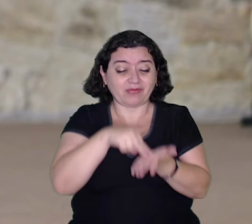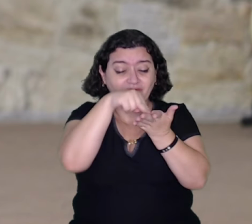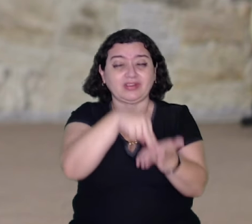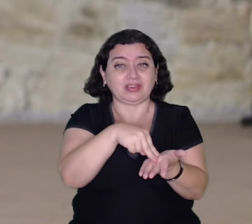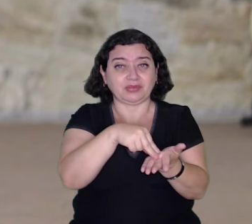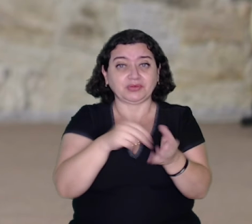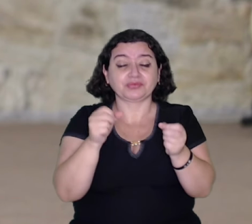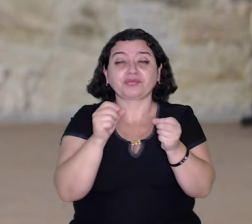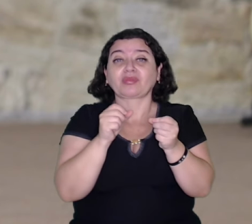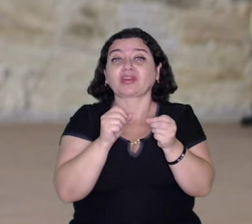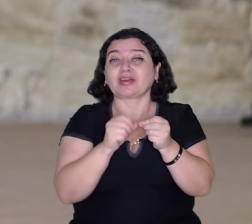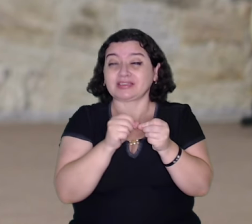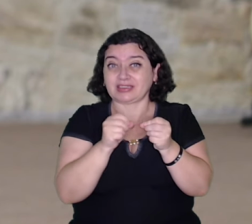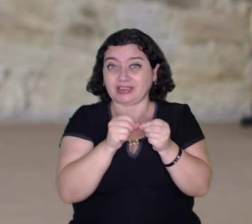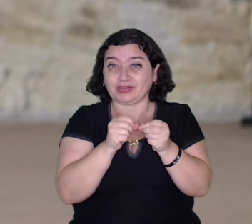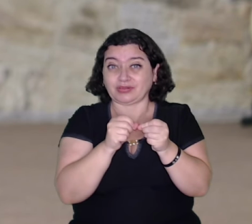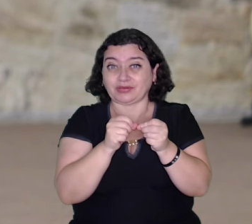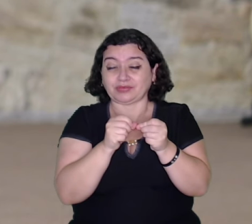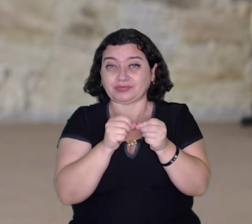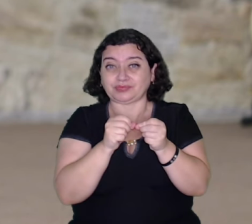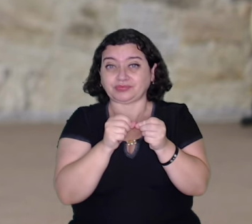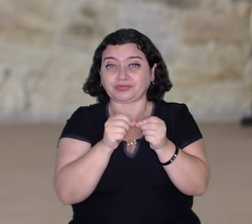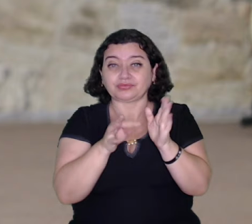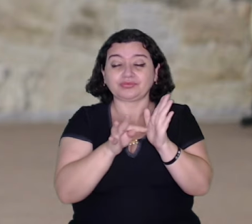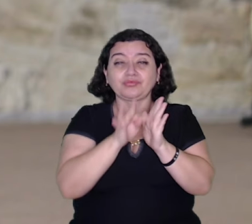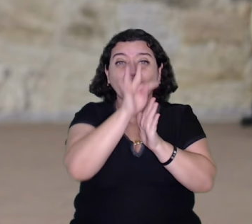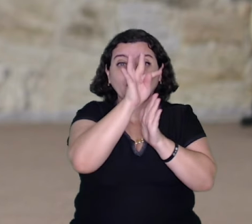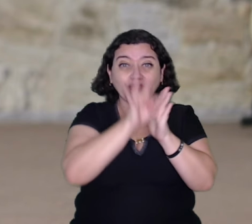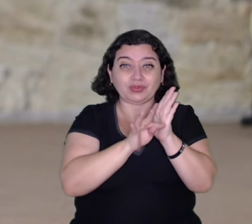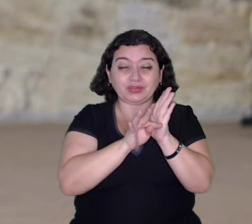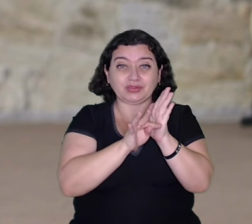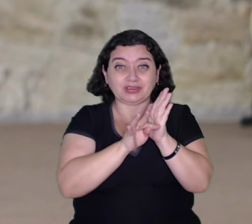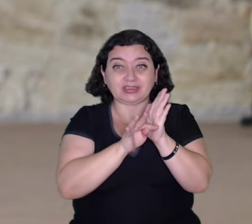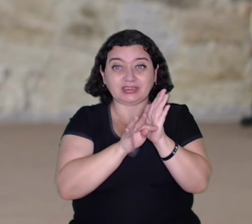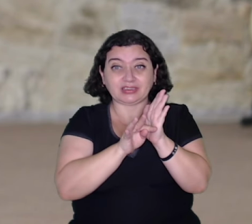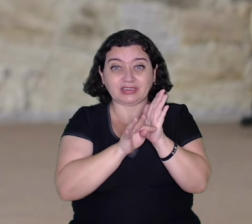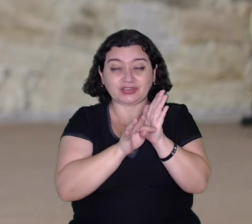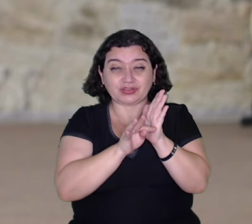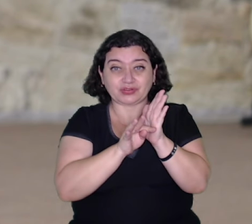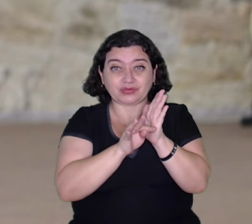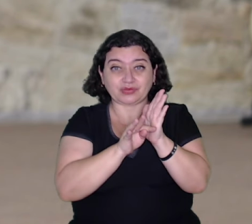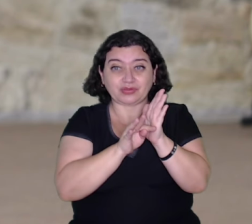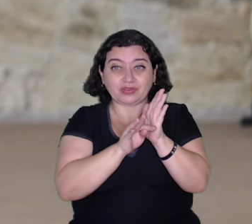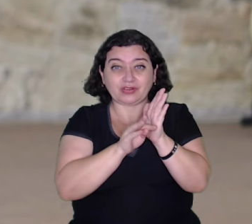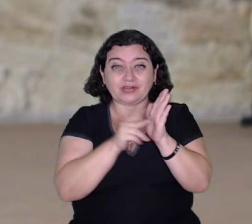fazendo com que o texto pode falar fundo no nosso coração.